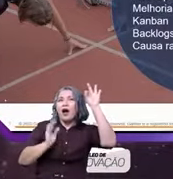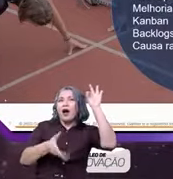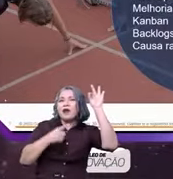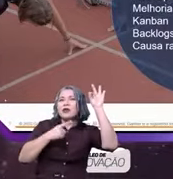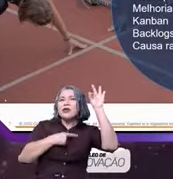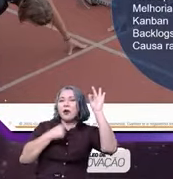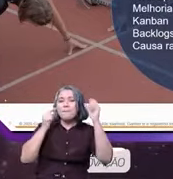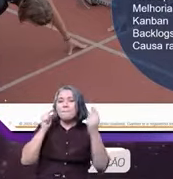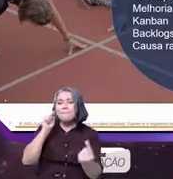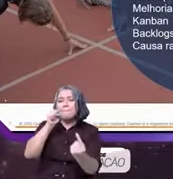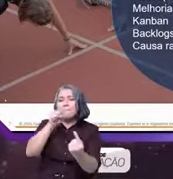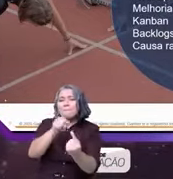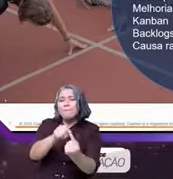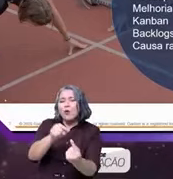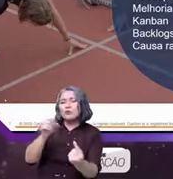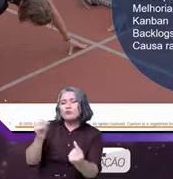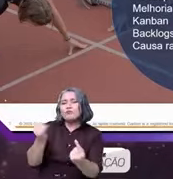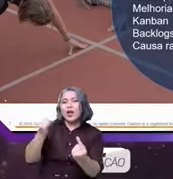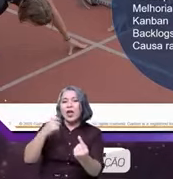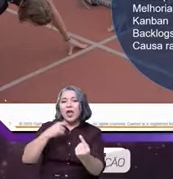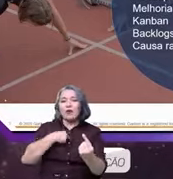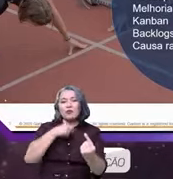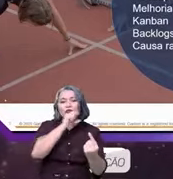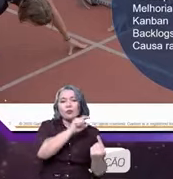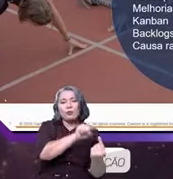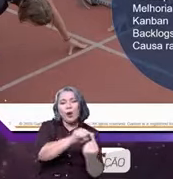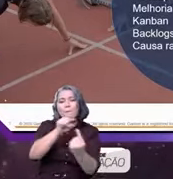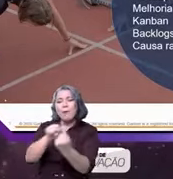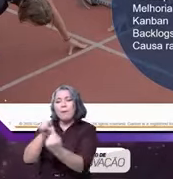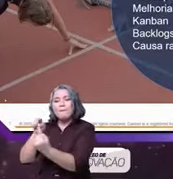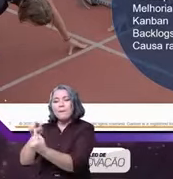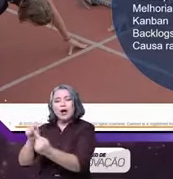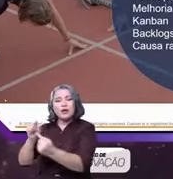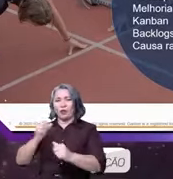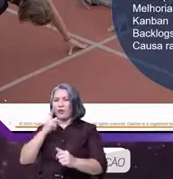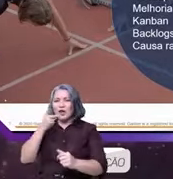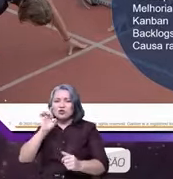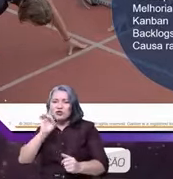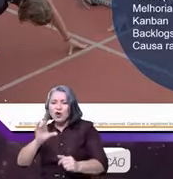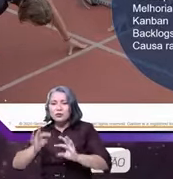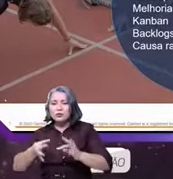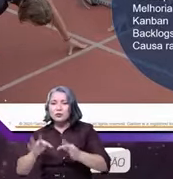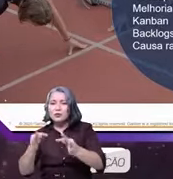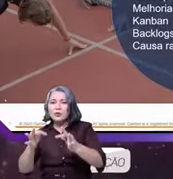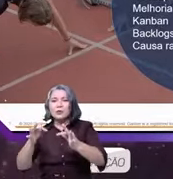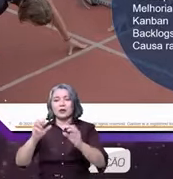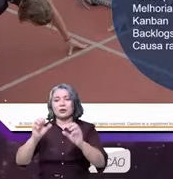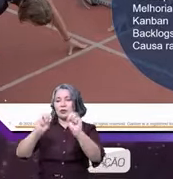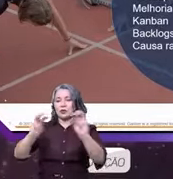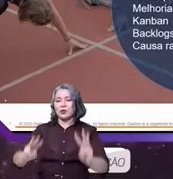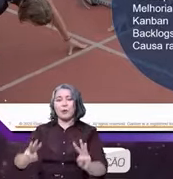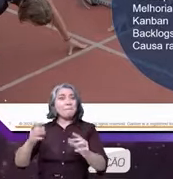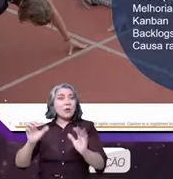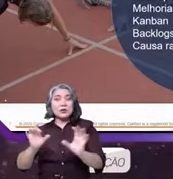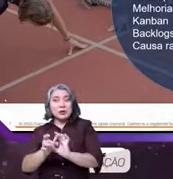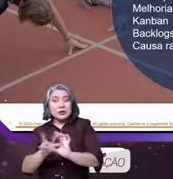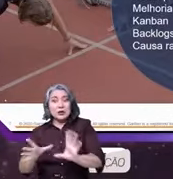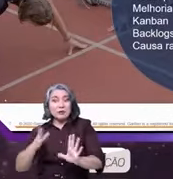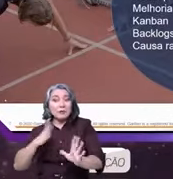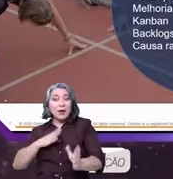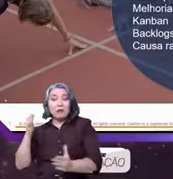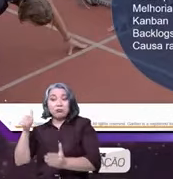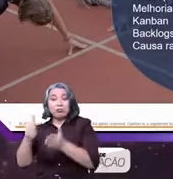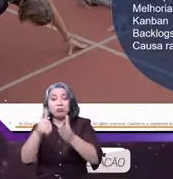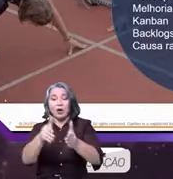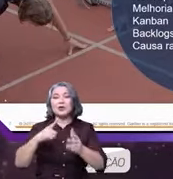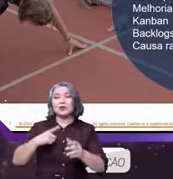fundamental. Em nenhum dos pontos aqui eu estou falando de desenvolvimento de software. Isso pode ser aplicado para qualquer uma das coisas. Se eu colocar marketing